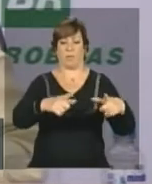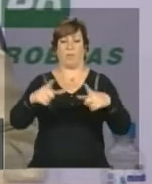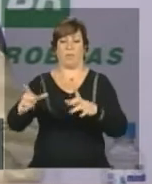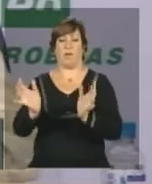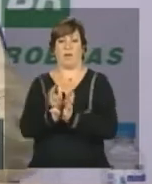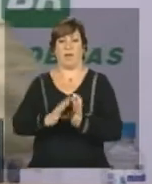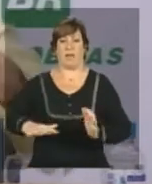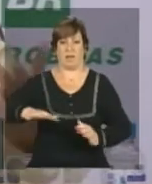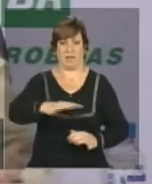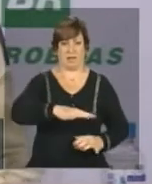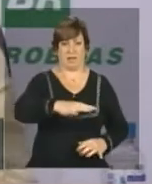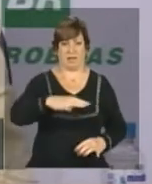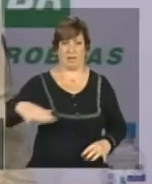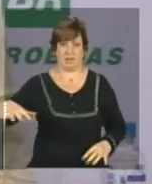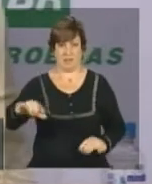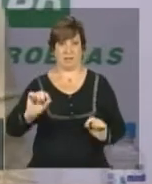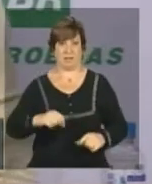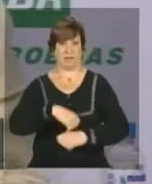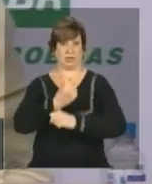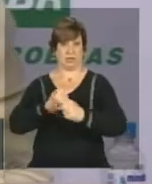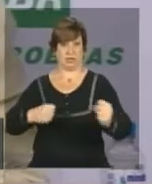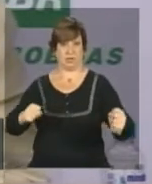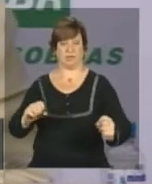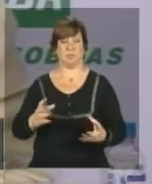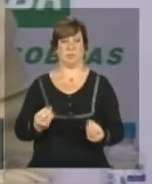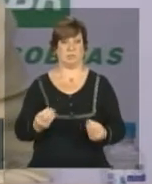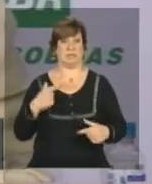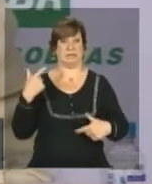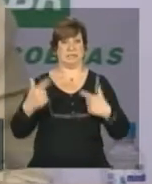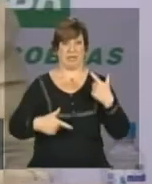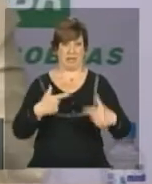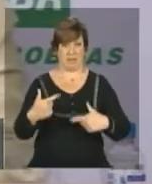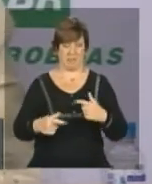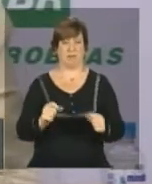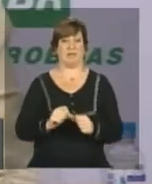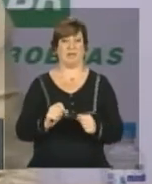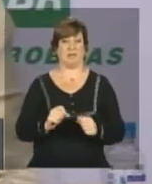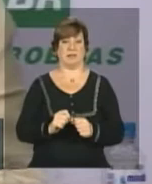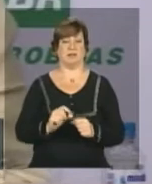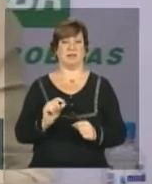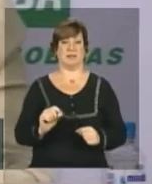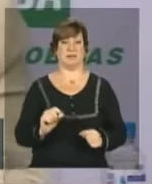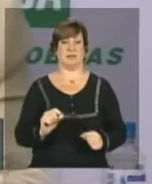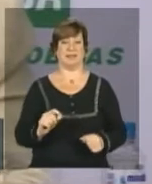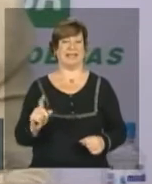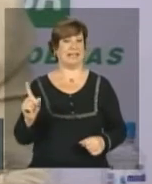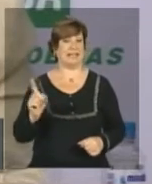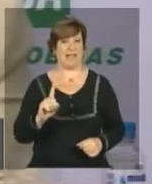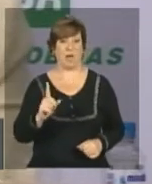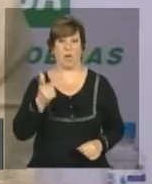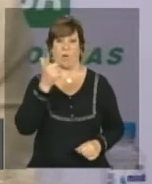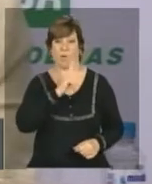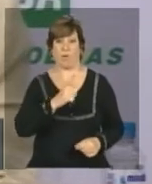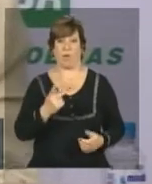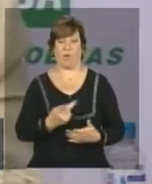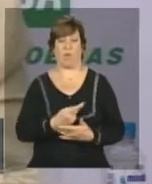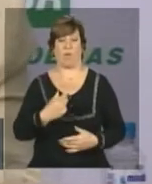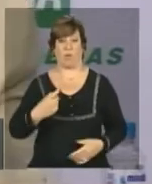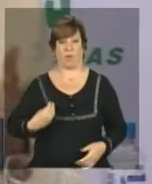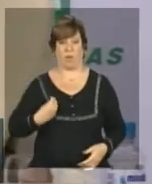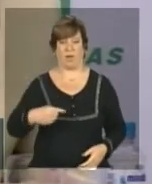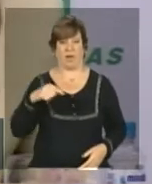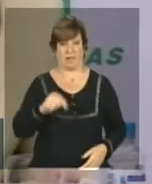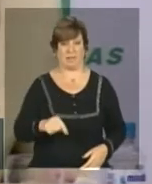trabalho gigante a ser feito. Não acontecer esta rodada, 11ª agora,